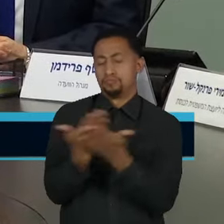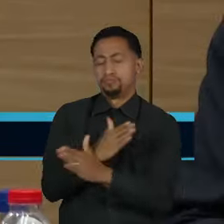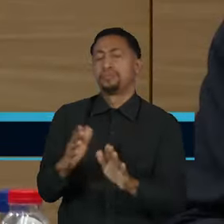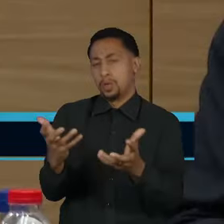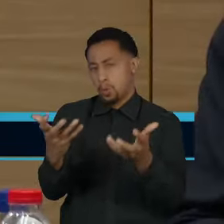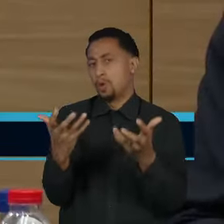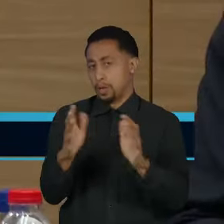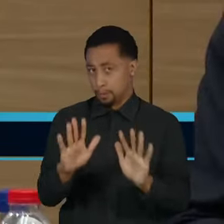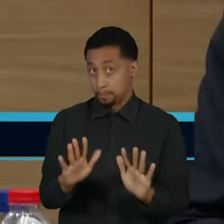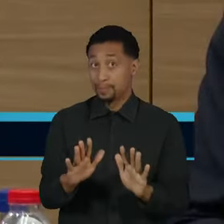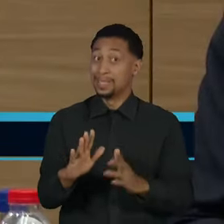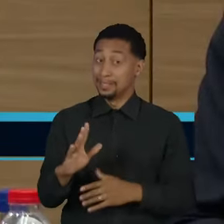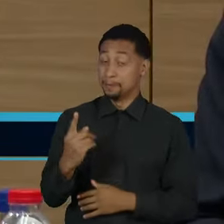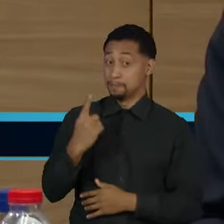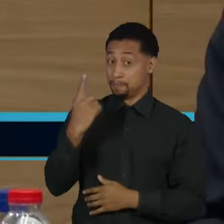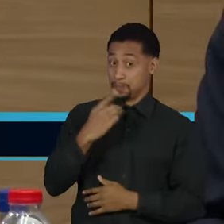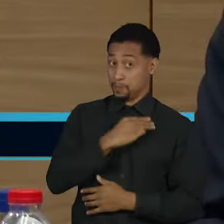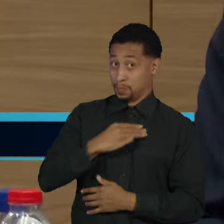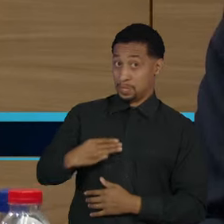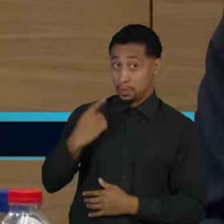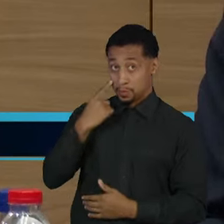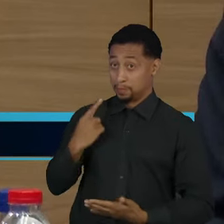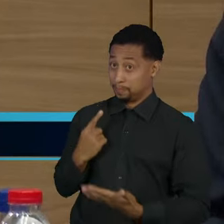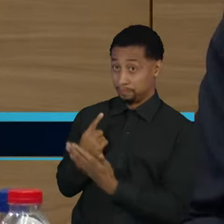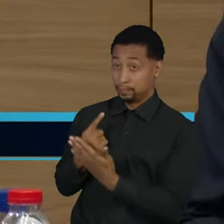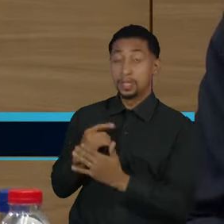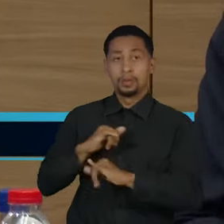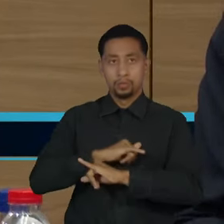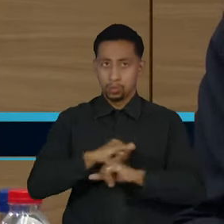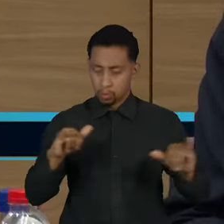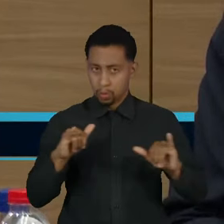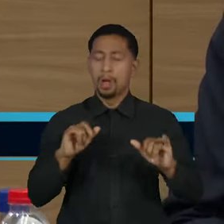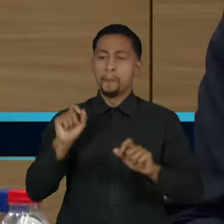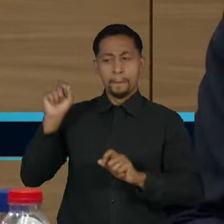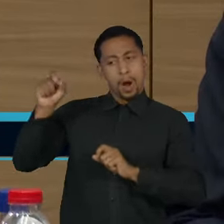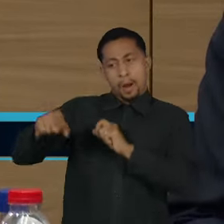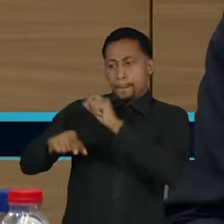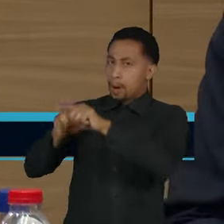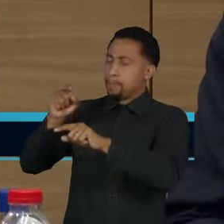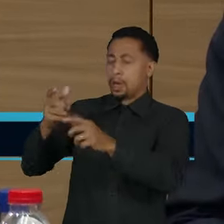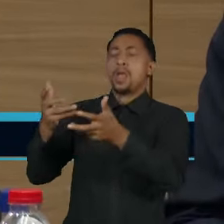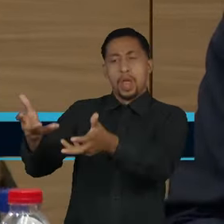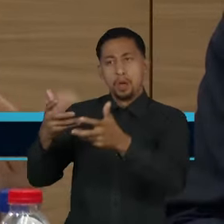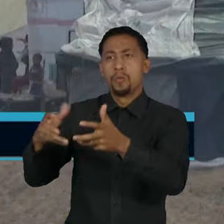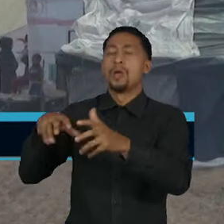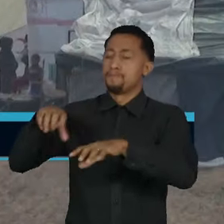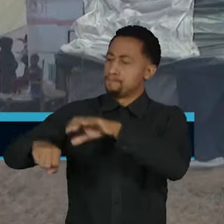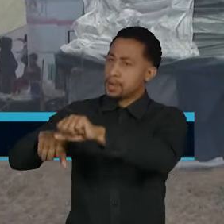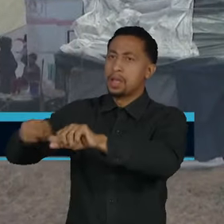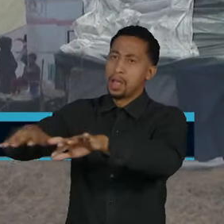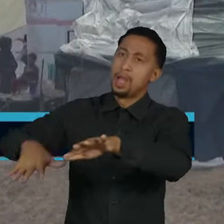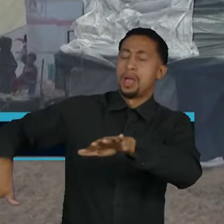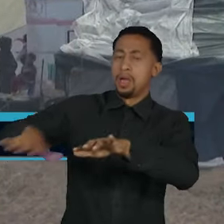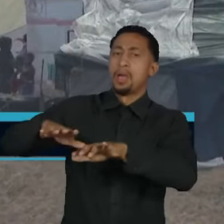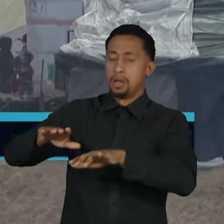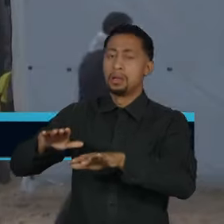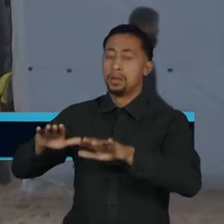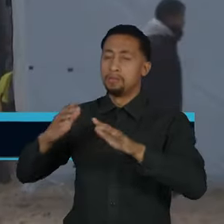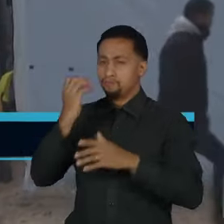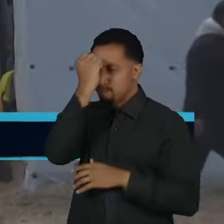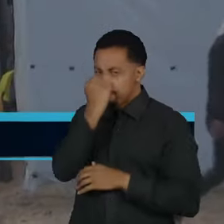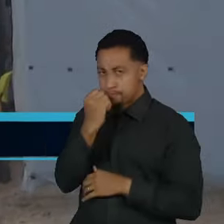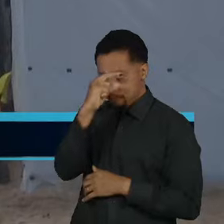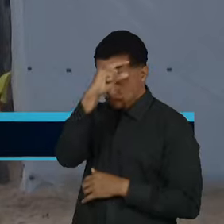o primeiro-ministro reforçou a necessidade de ofensivas para buscar os combatentes do Hamas. A cidade de Rafah